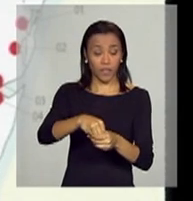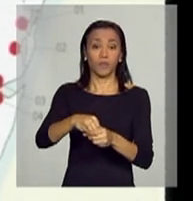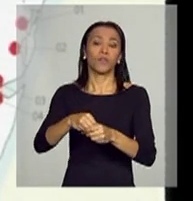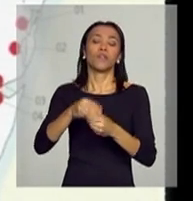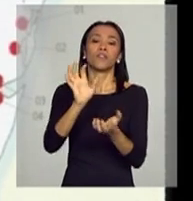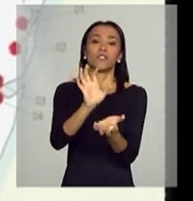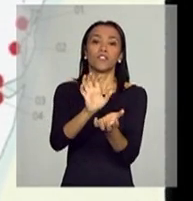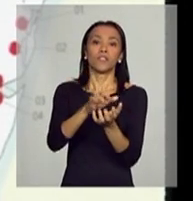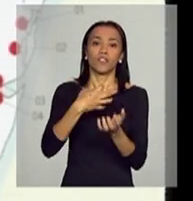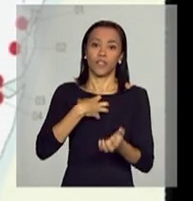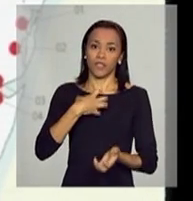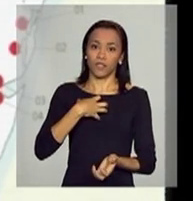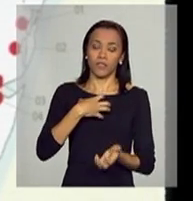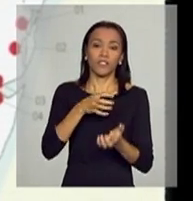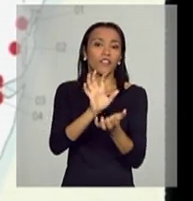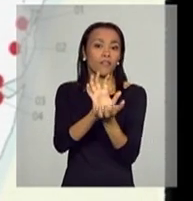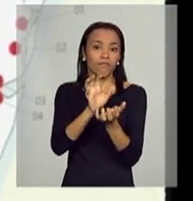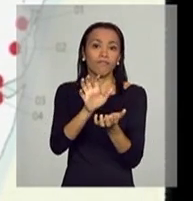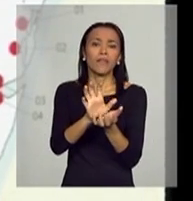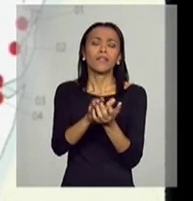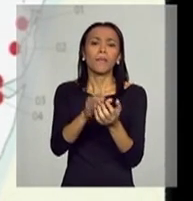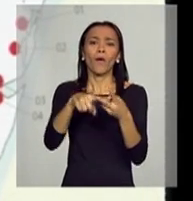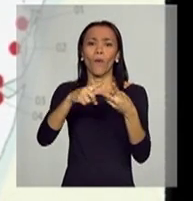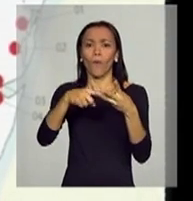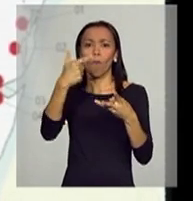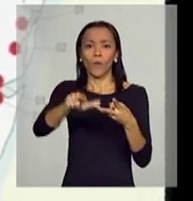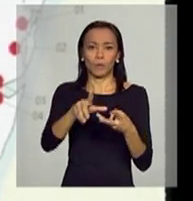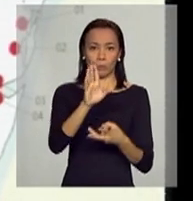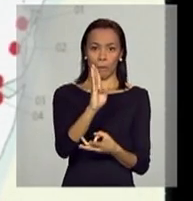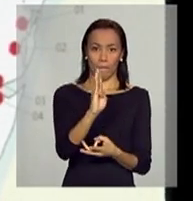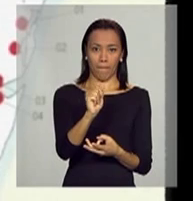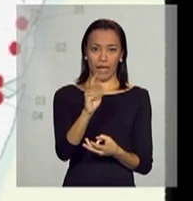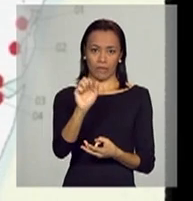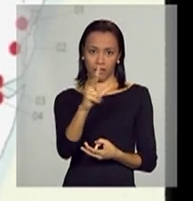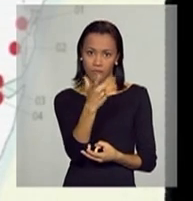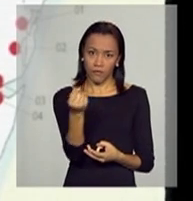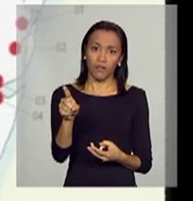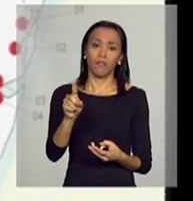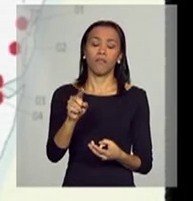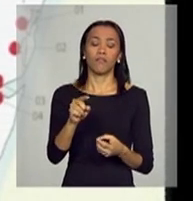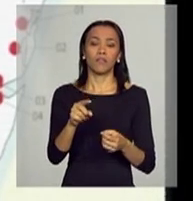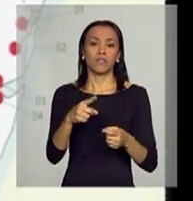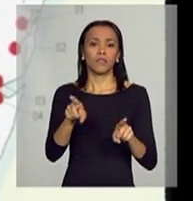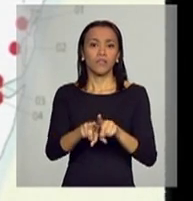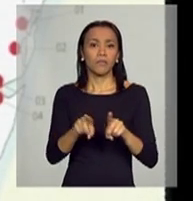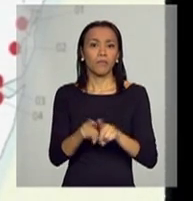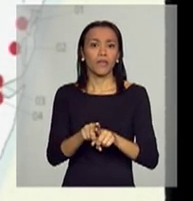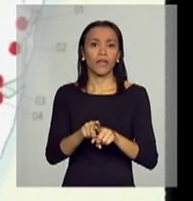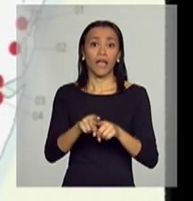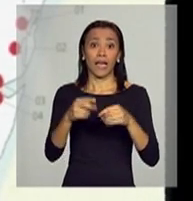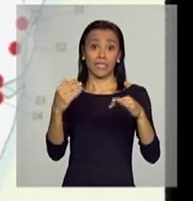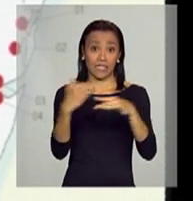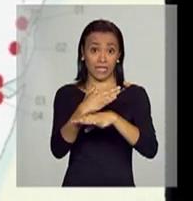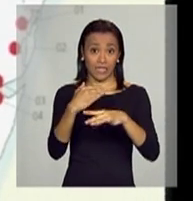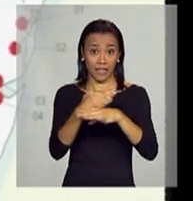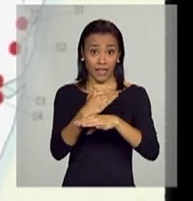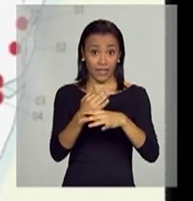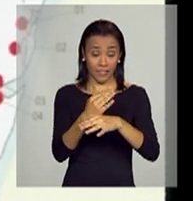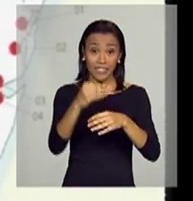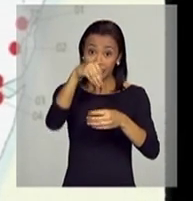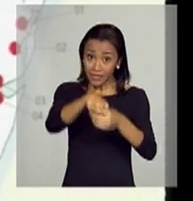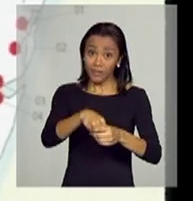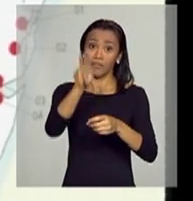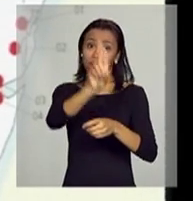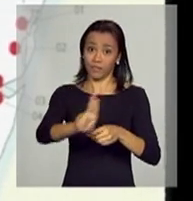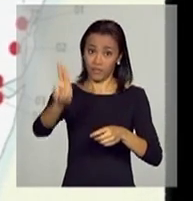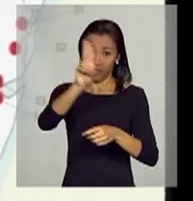de Subsistência do Exército, o Batalhão Moto-Mecanizado e a Cidade Universitária da Universidade